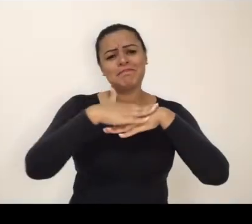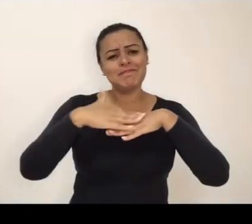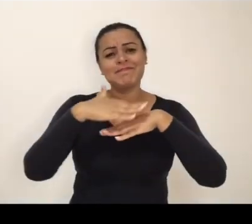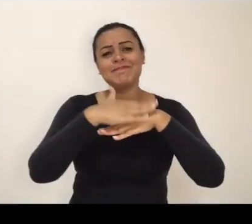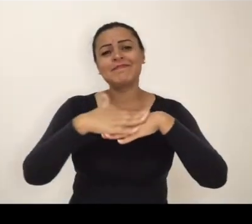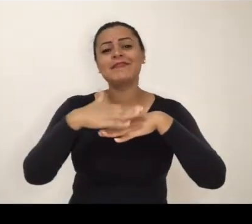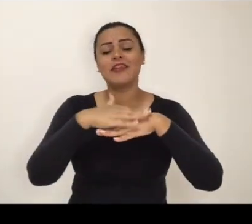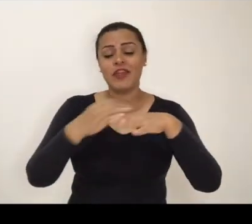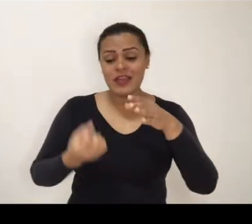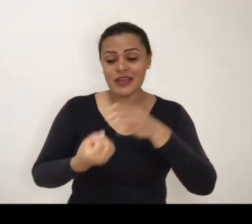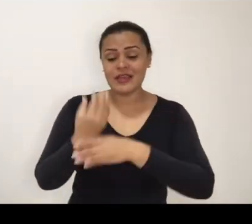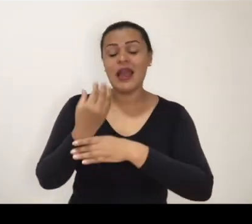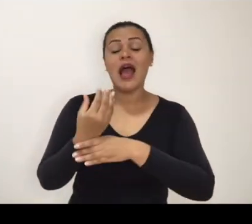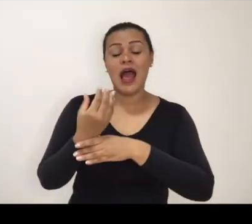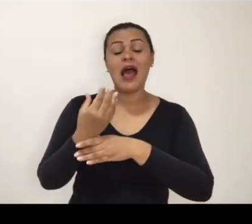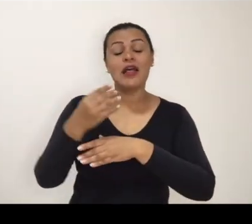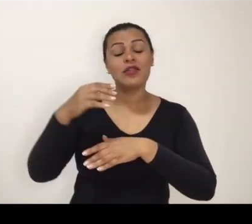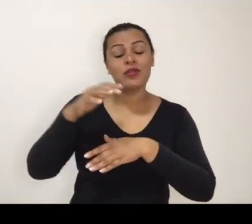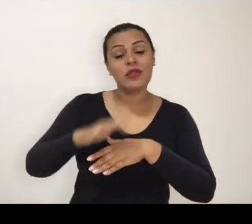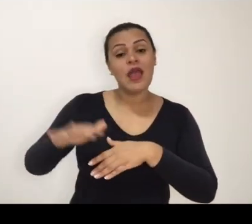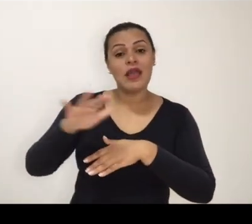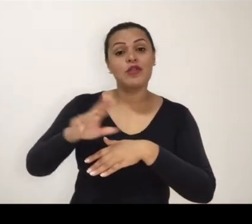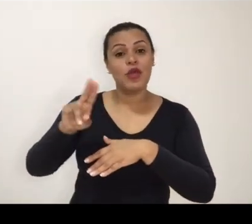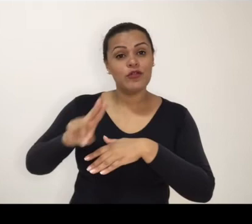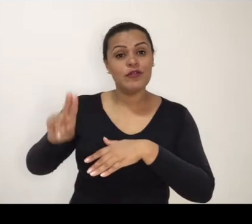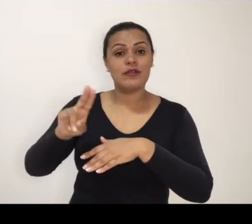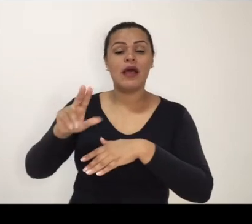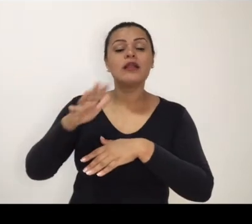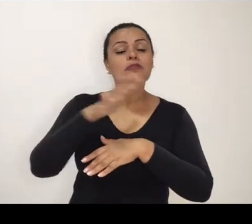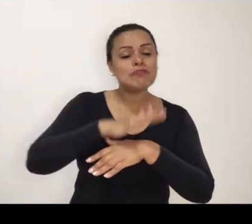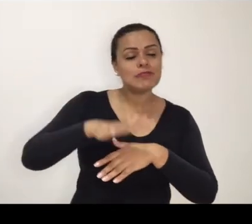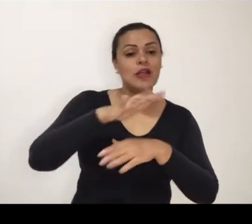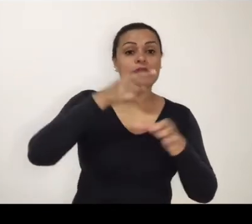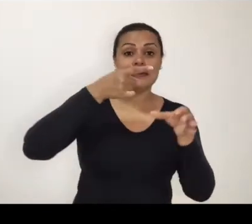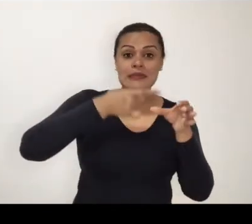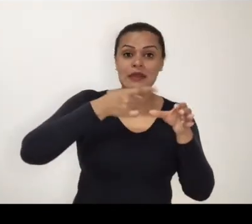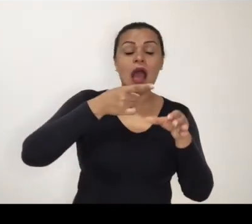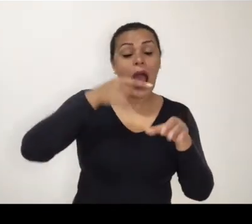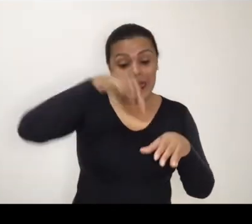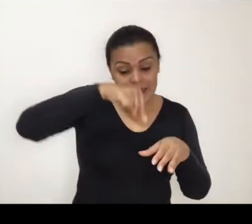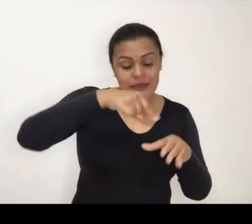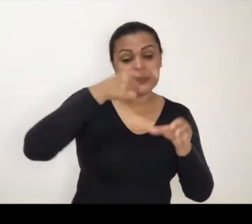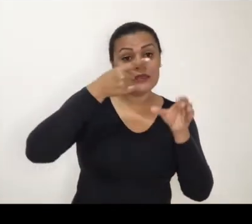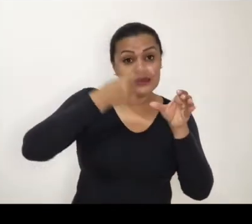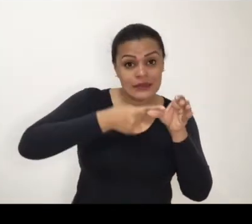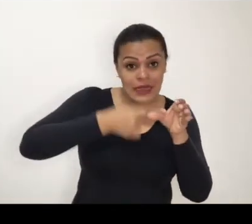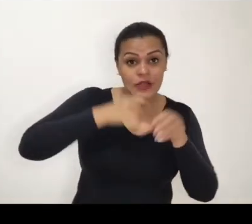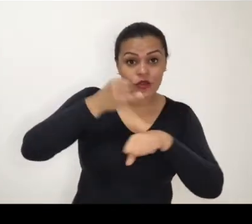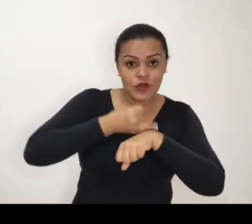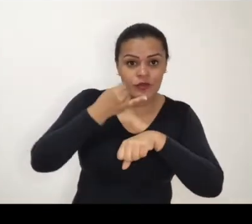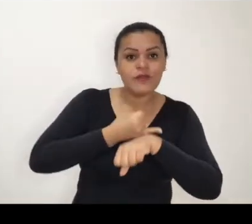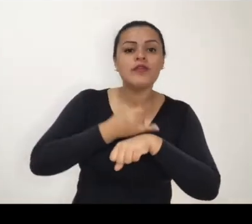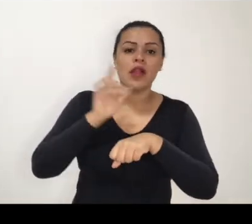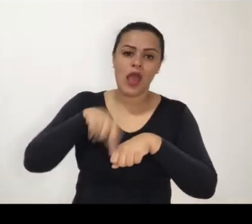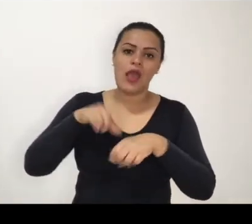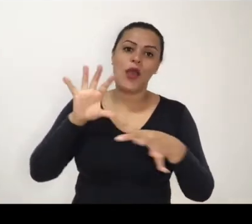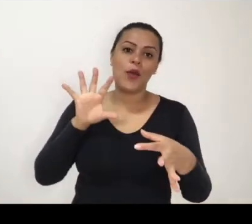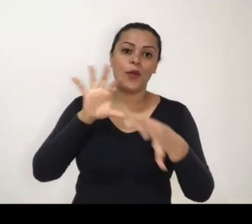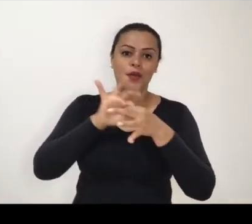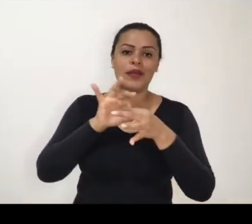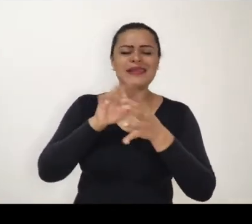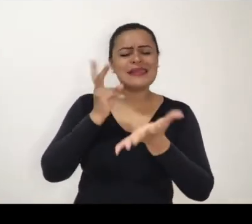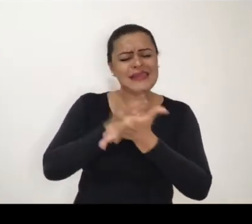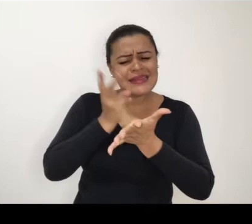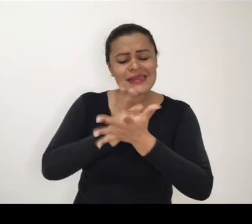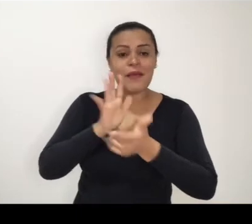universidade. E o contexto de Joinville, né, porque é um contexto que sempre aparece, né, nos meus trabalhos, então